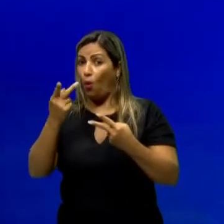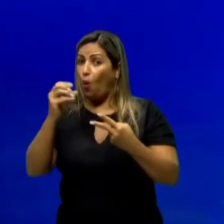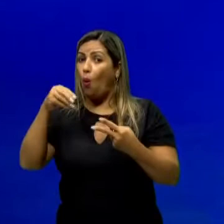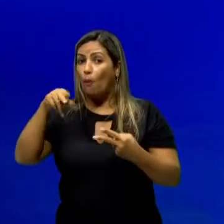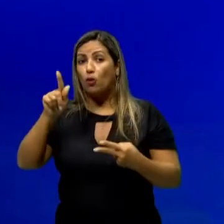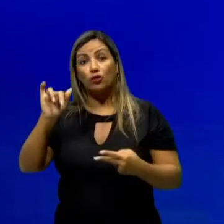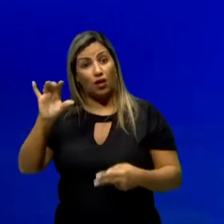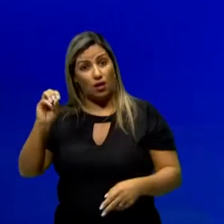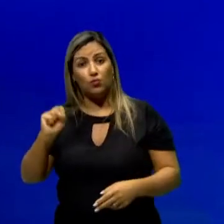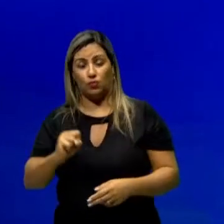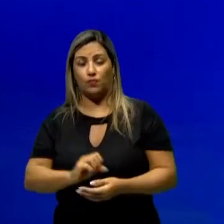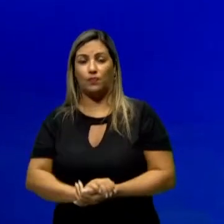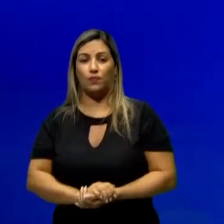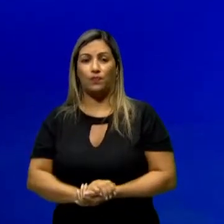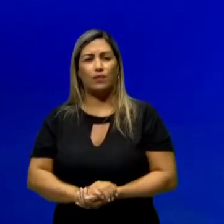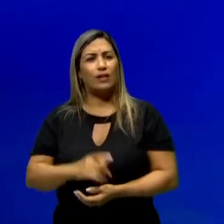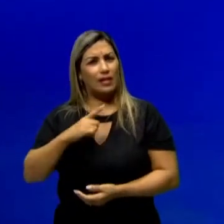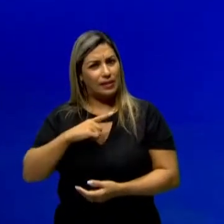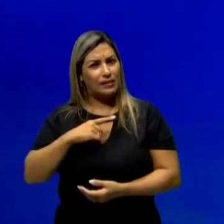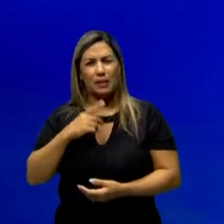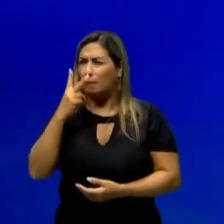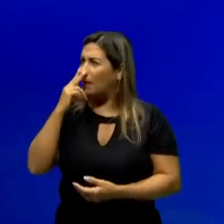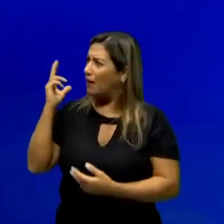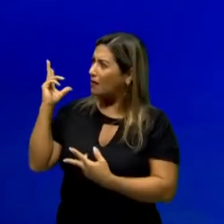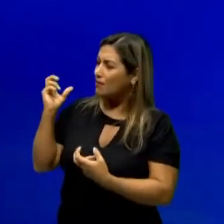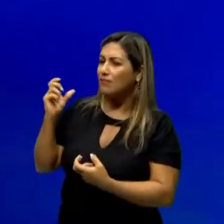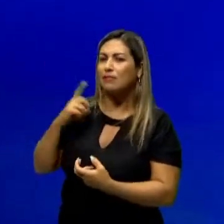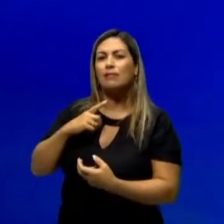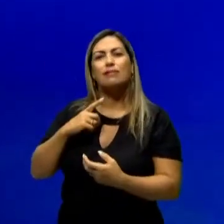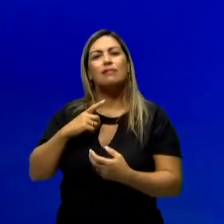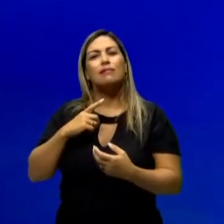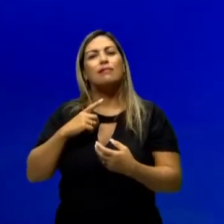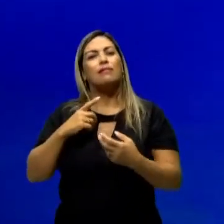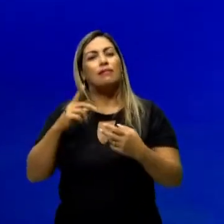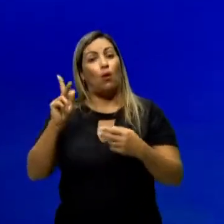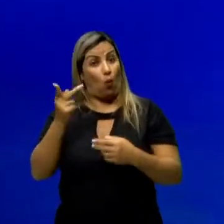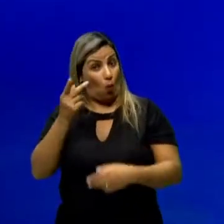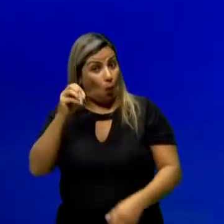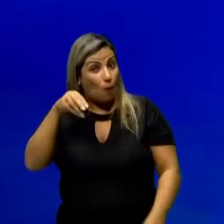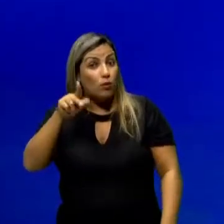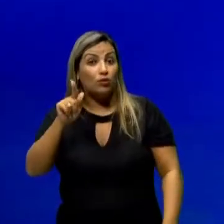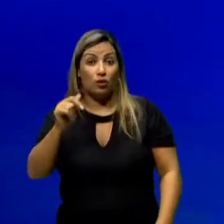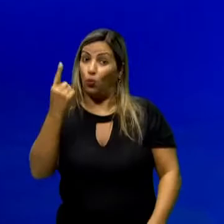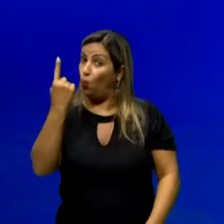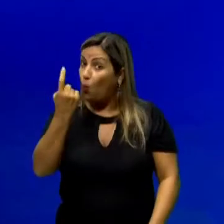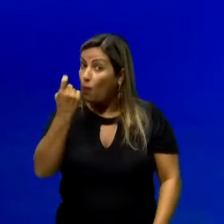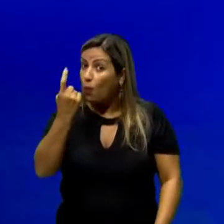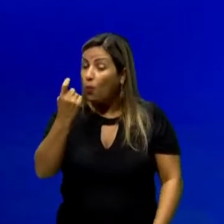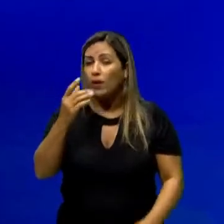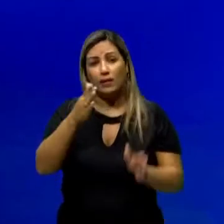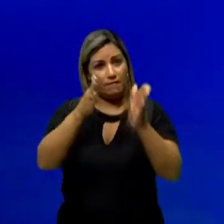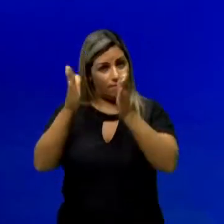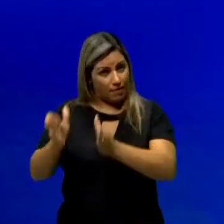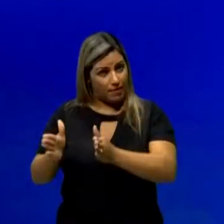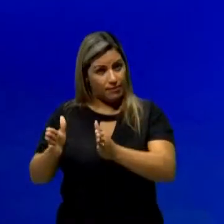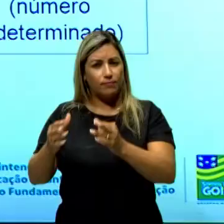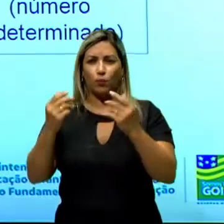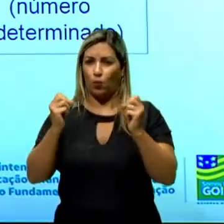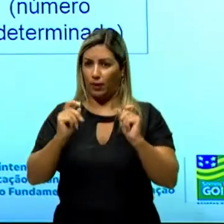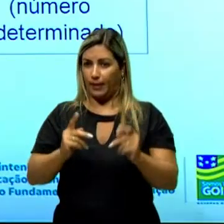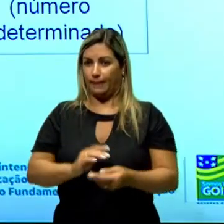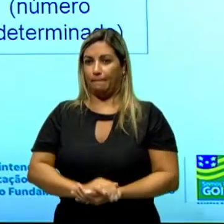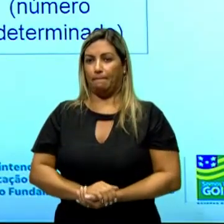aqueles líquidos que a gente viu. Eles têm um aspecto, então, homogêneo, significa que tem somente uma fase.